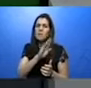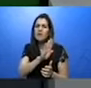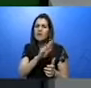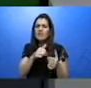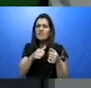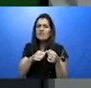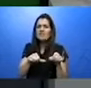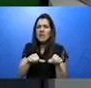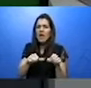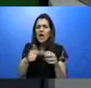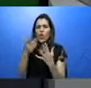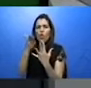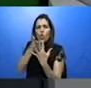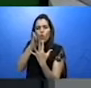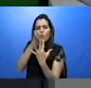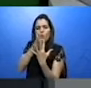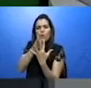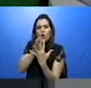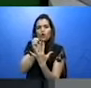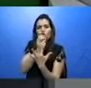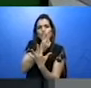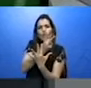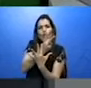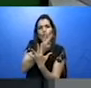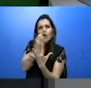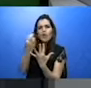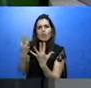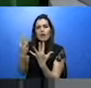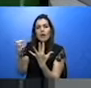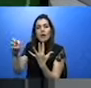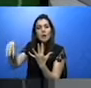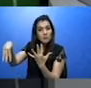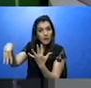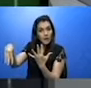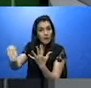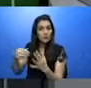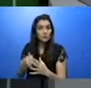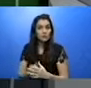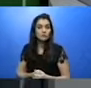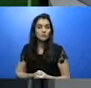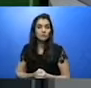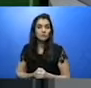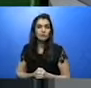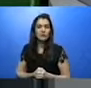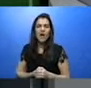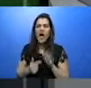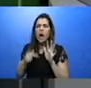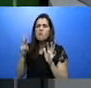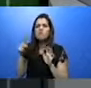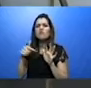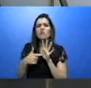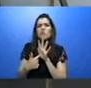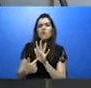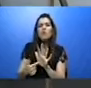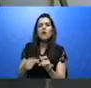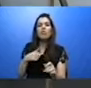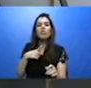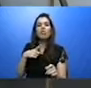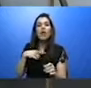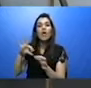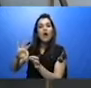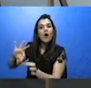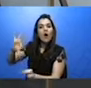3 metros? Olha, se a professora mostrou aqui que essa corda tem 1, né? E essa daqui tem